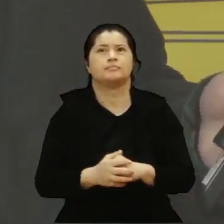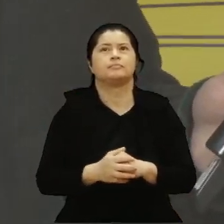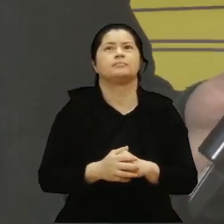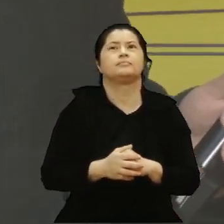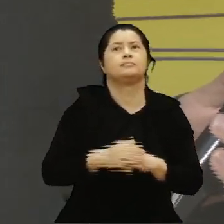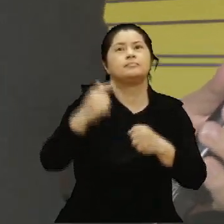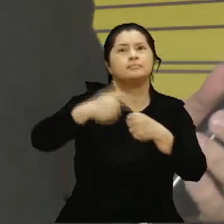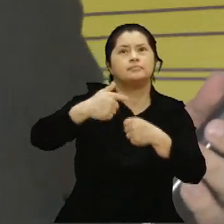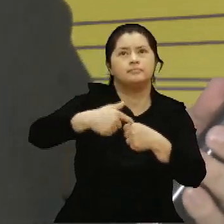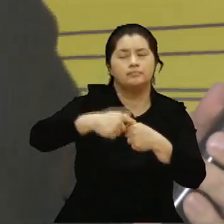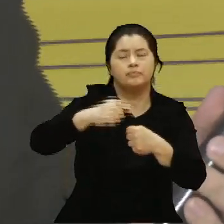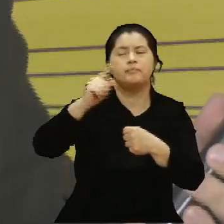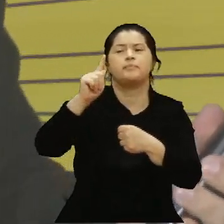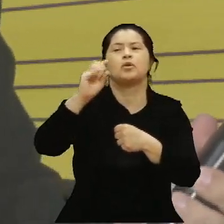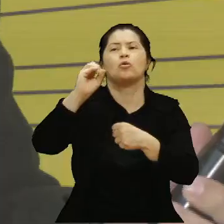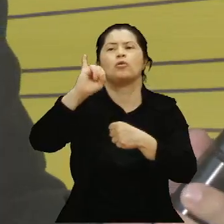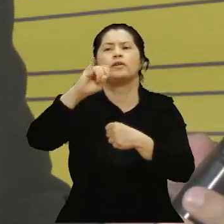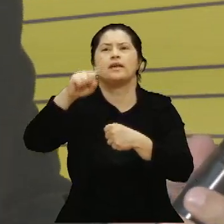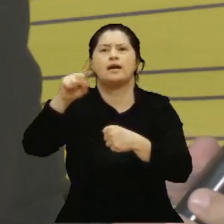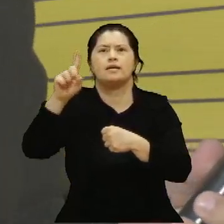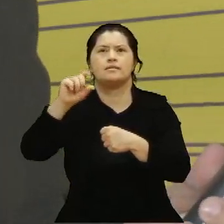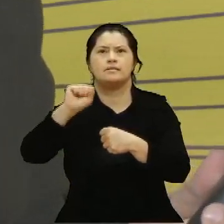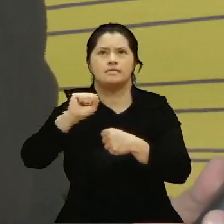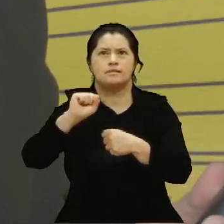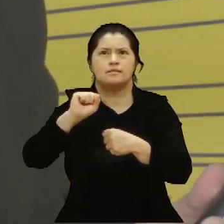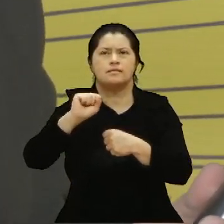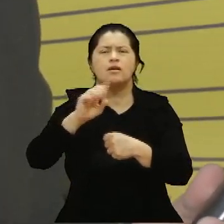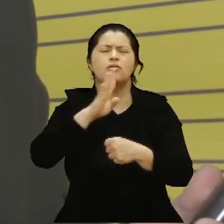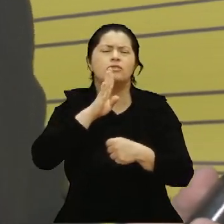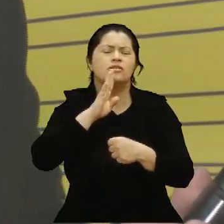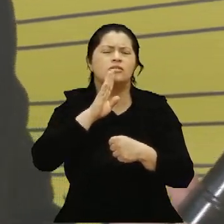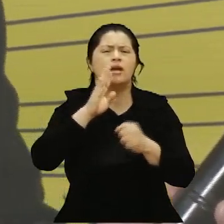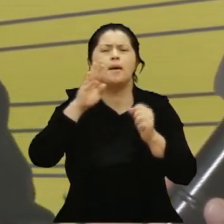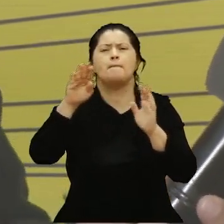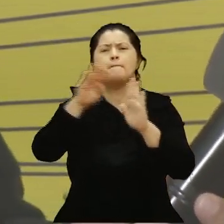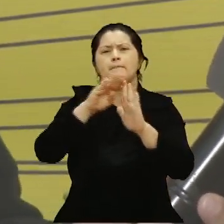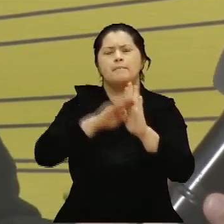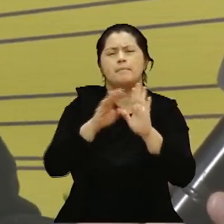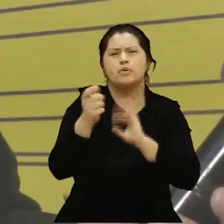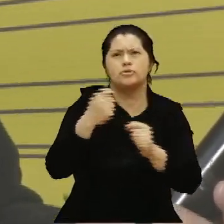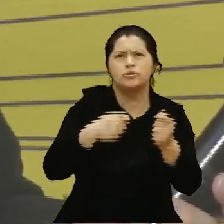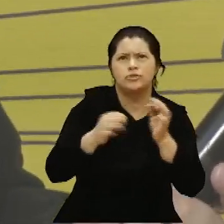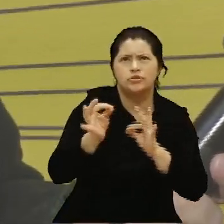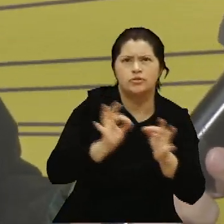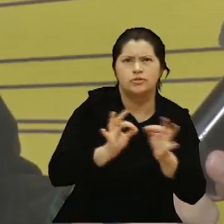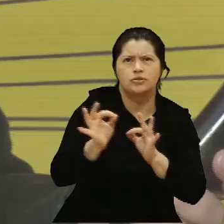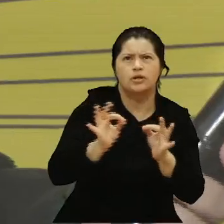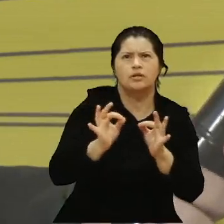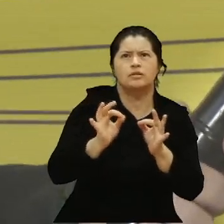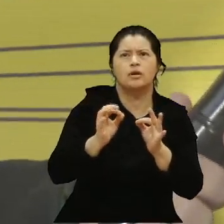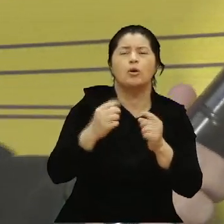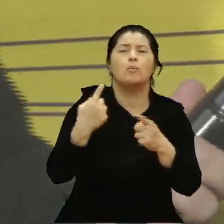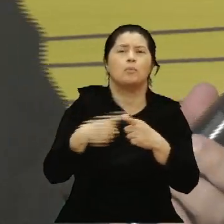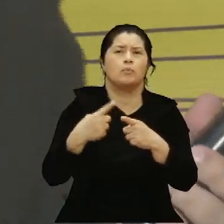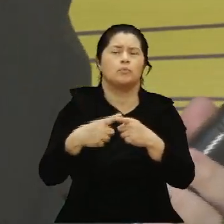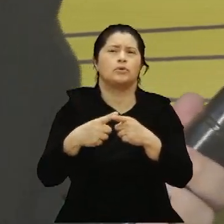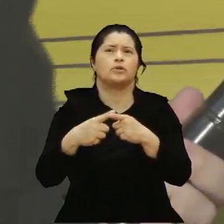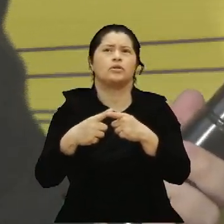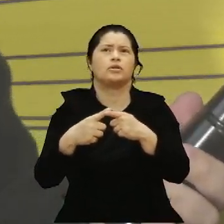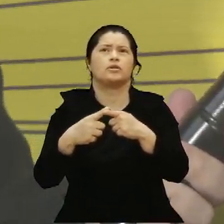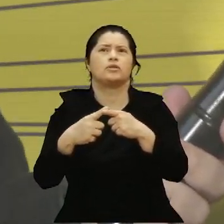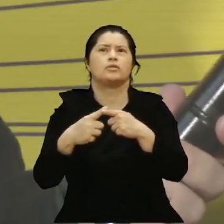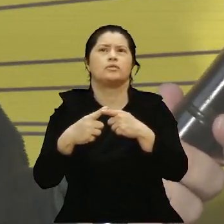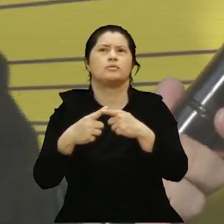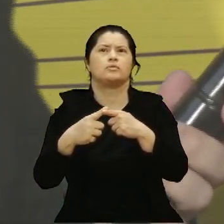na cidade de Goiás, que é ali próximo, e conhecer alguns projetos, porque eu estou procuradora, da PEM, da